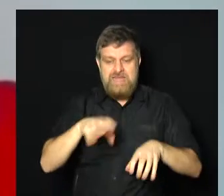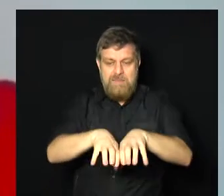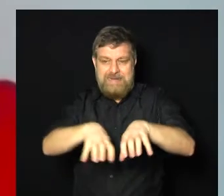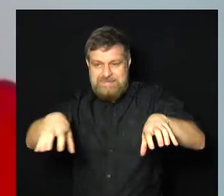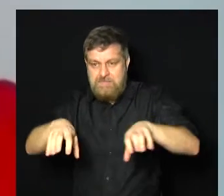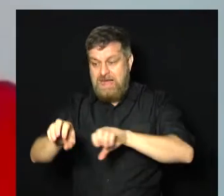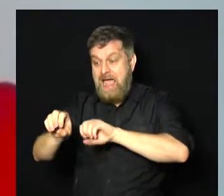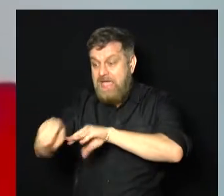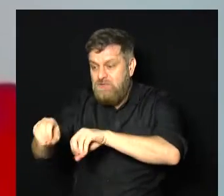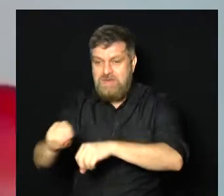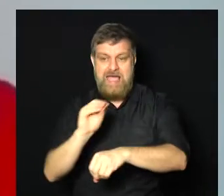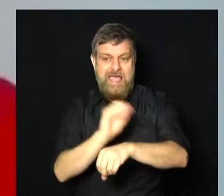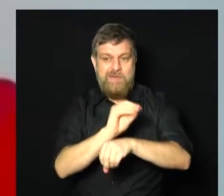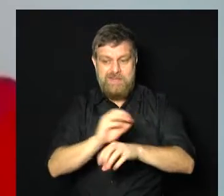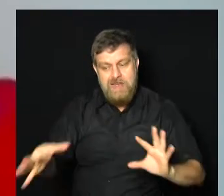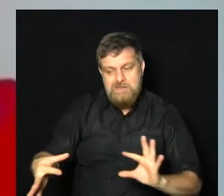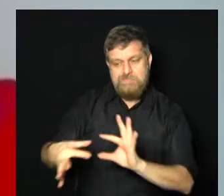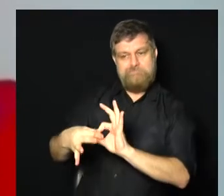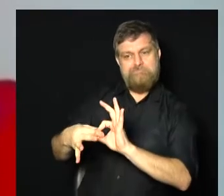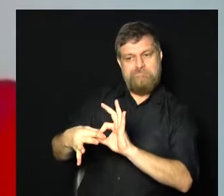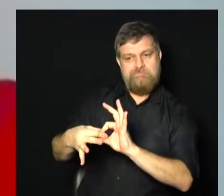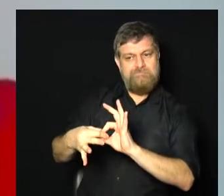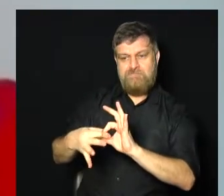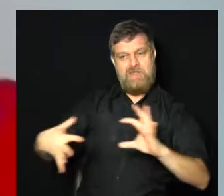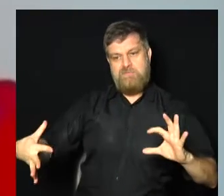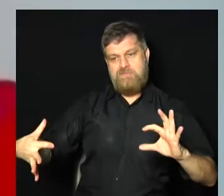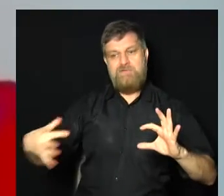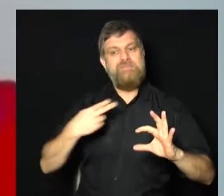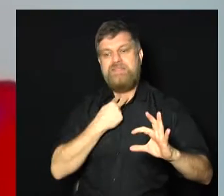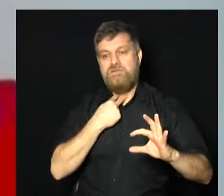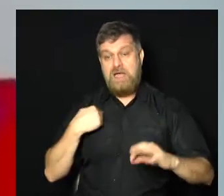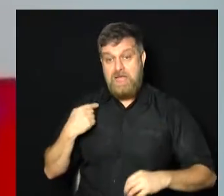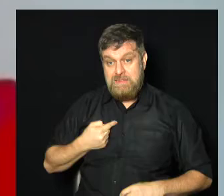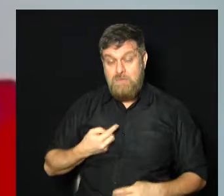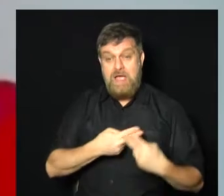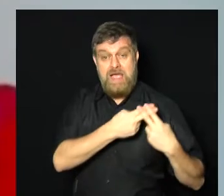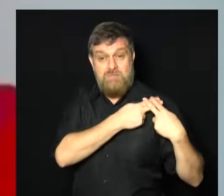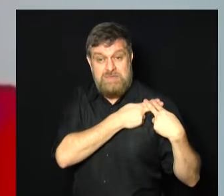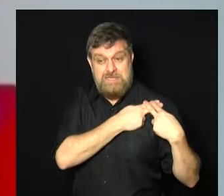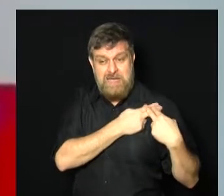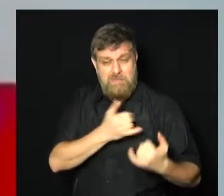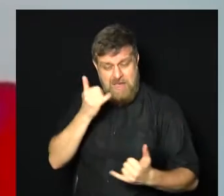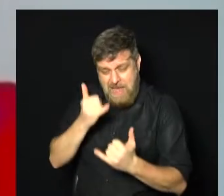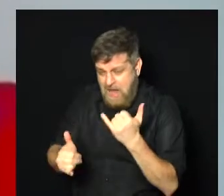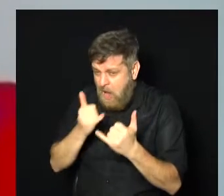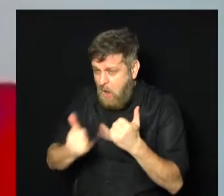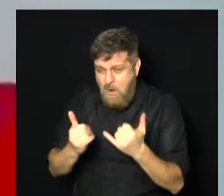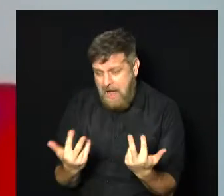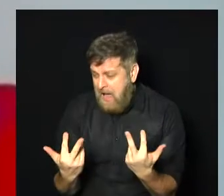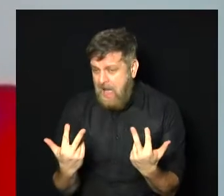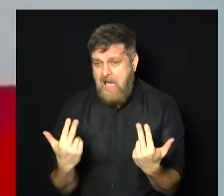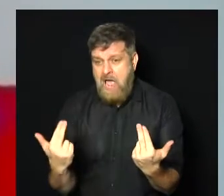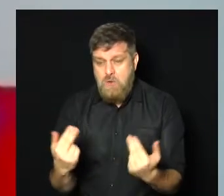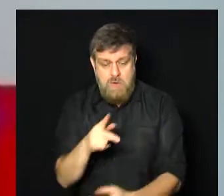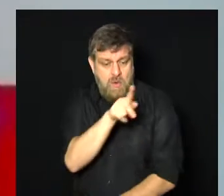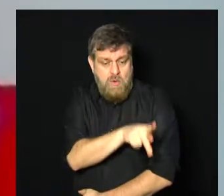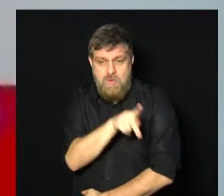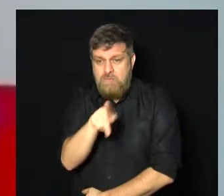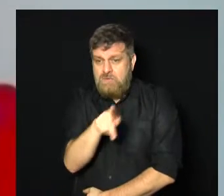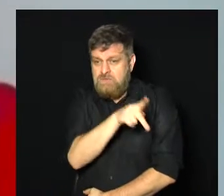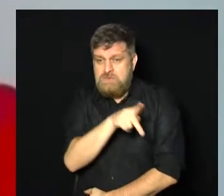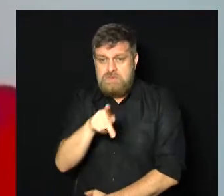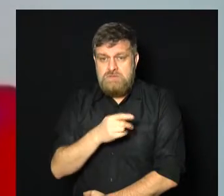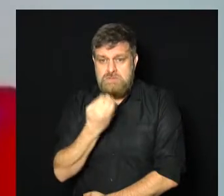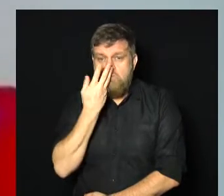educar. E vejamos que essas atribuições, elas são muito parecidas, às vezes iguais, às atribuições dos professores, das professoras